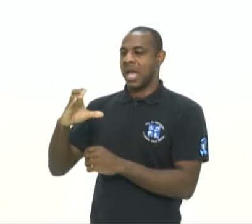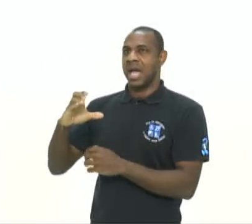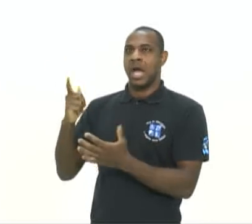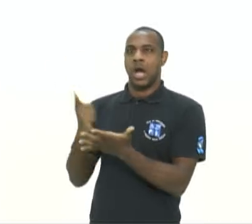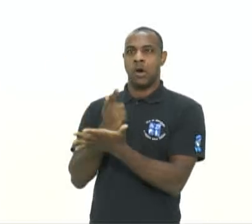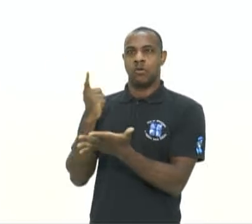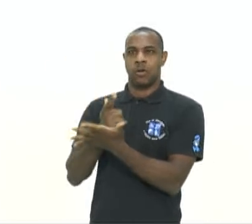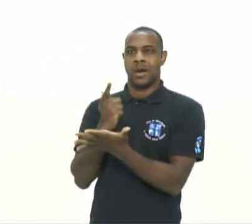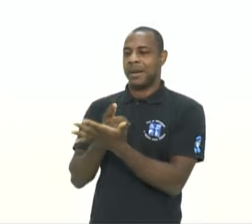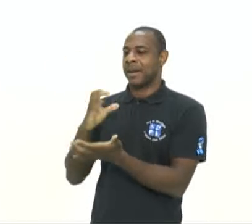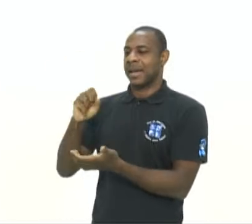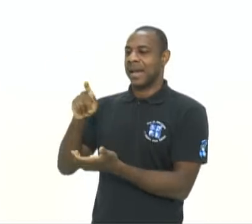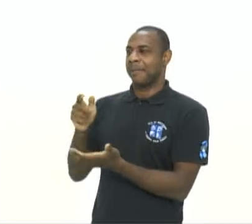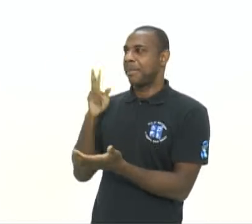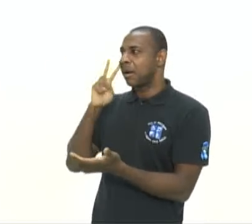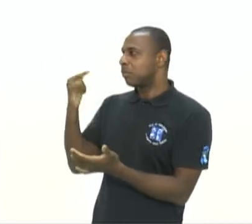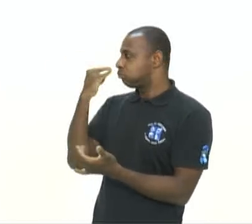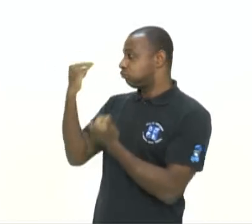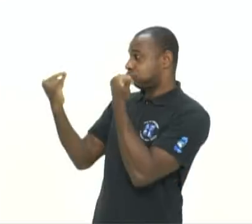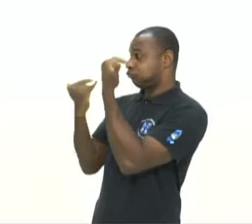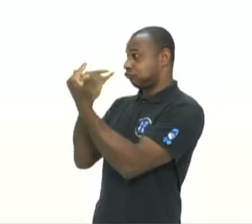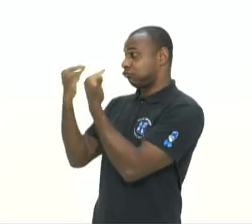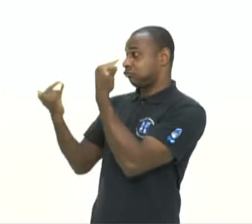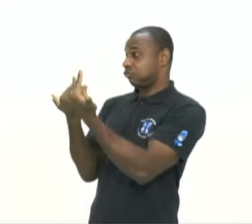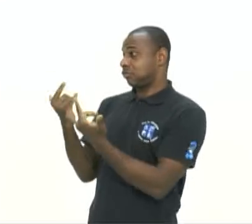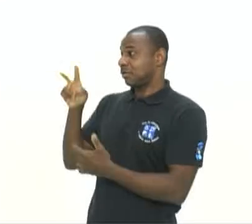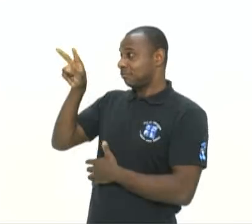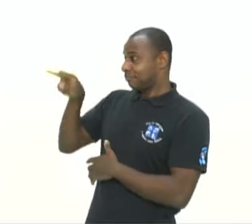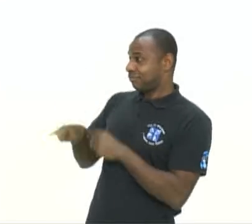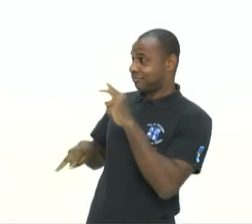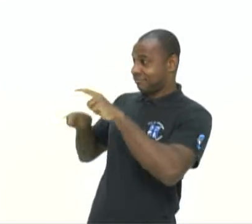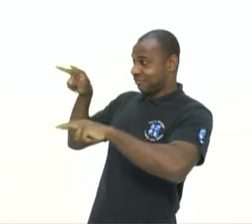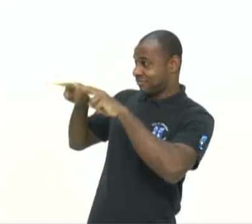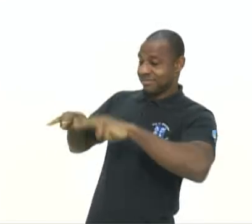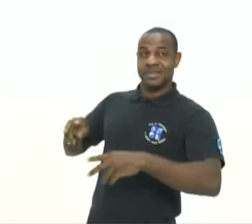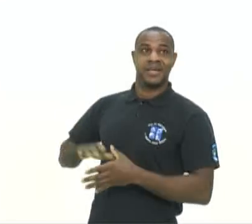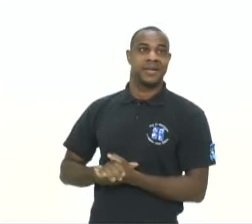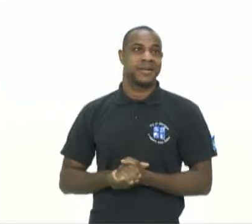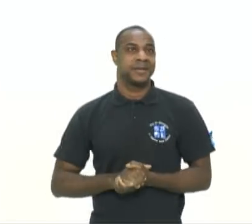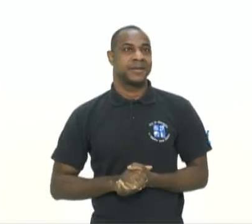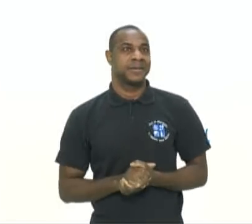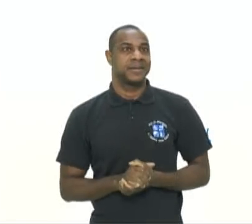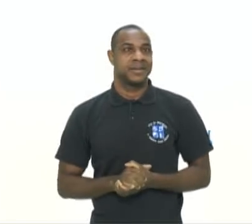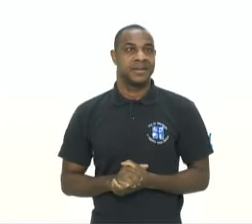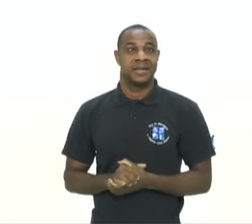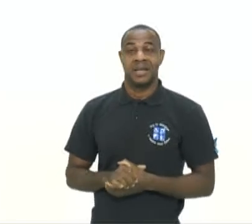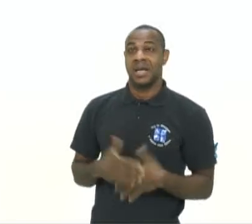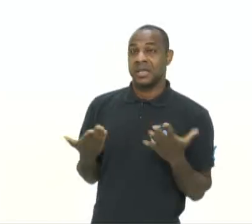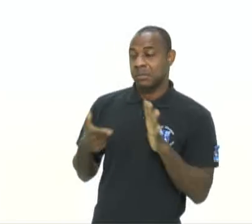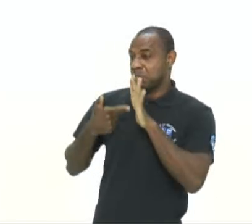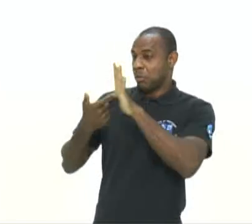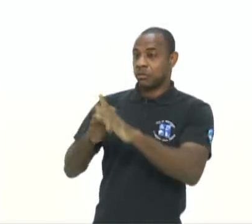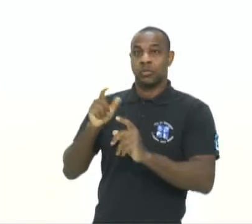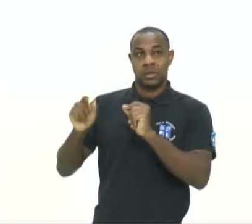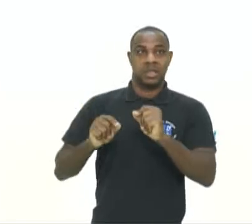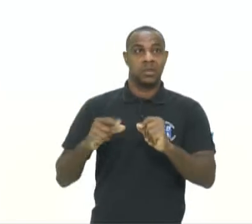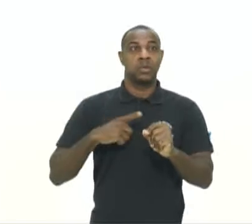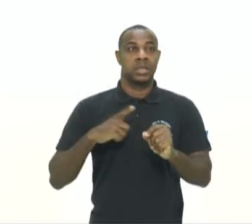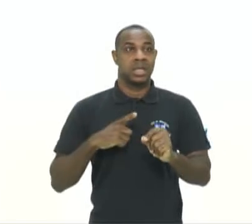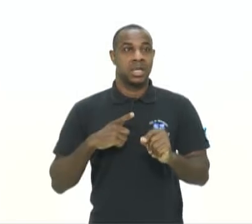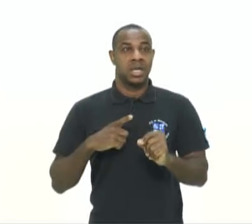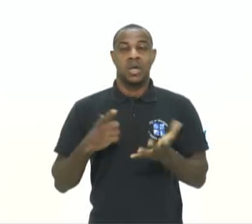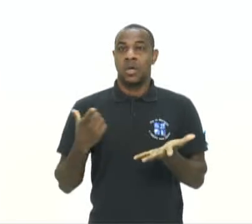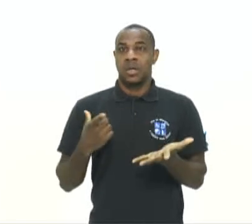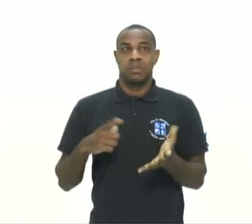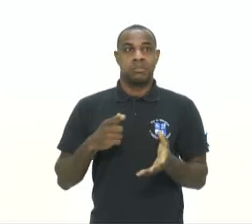apelo visual mais decisivo. Ferreira Júnior, 2003, página 7. E que apresenta um rótulo para